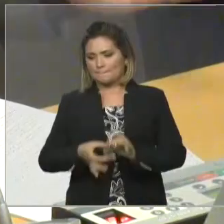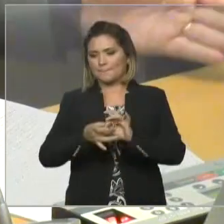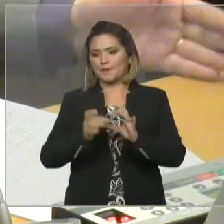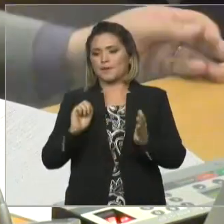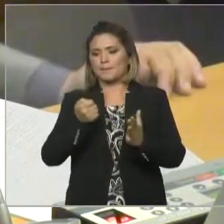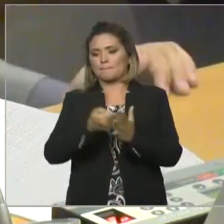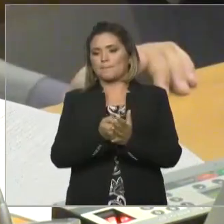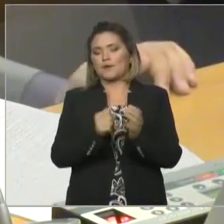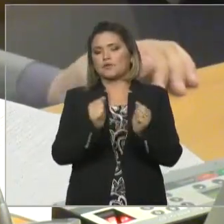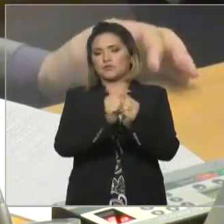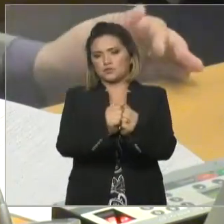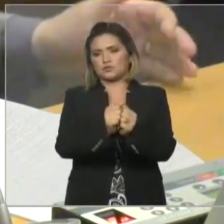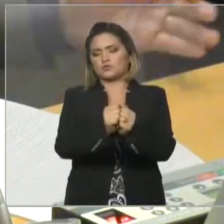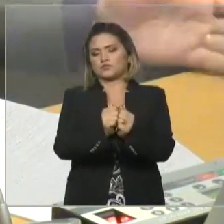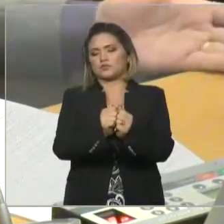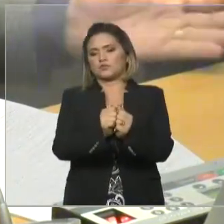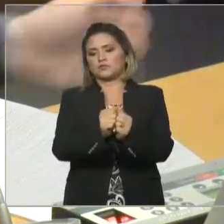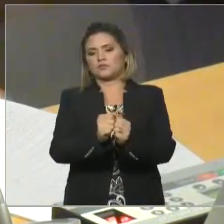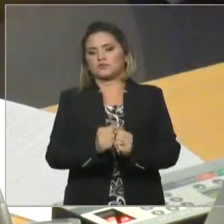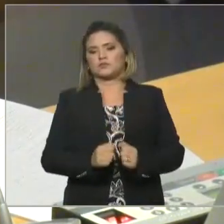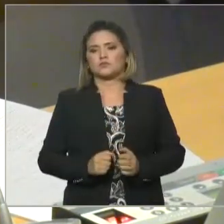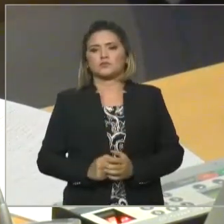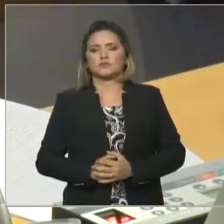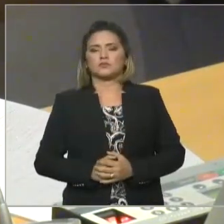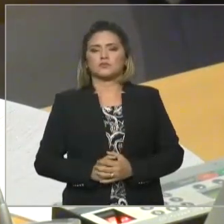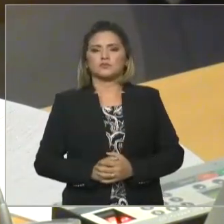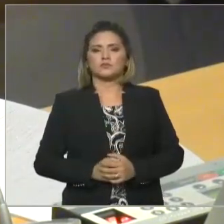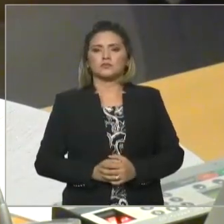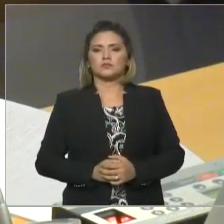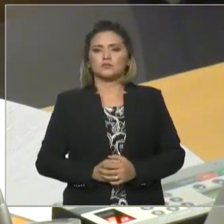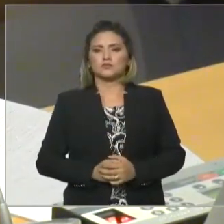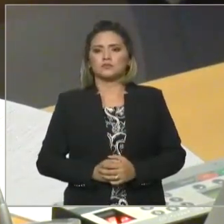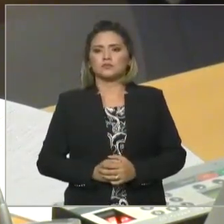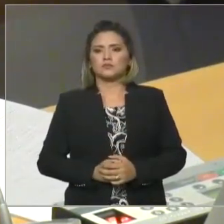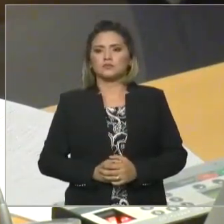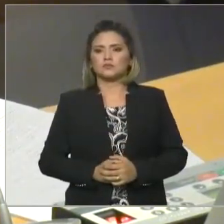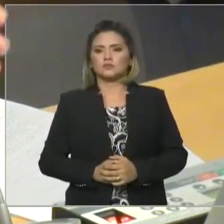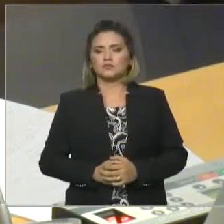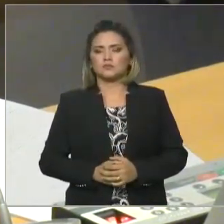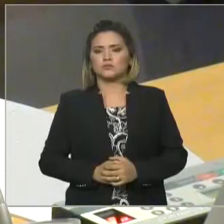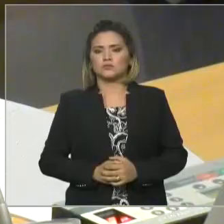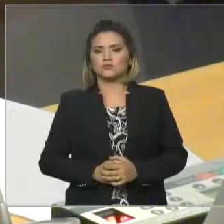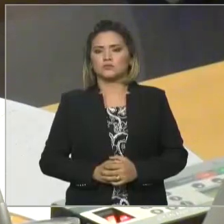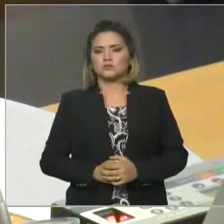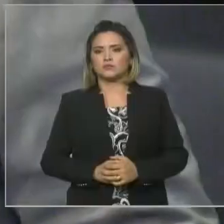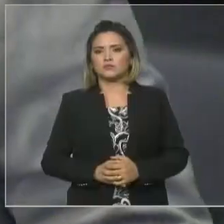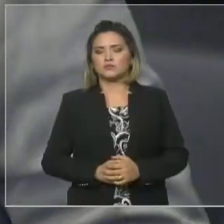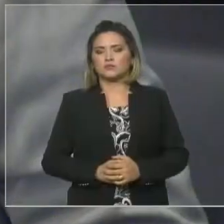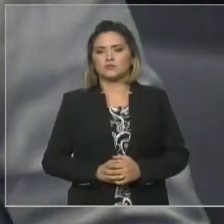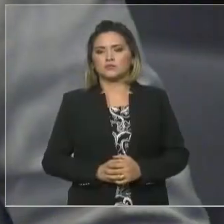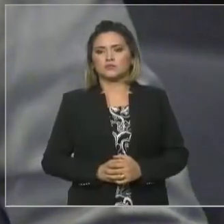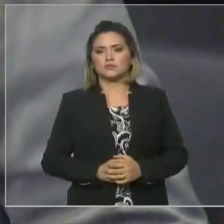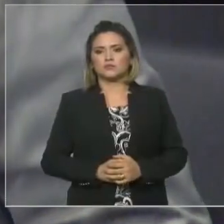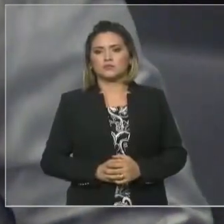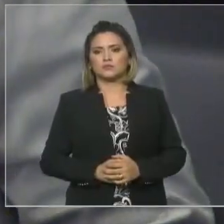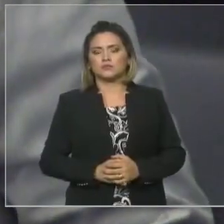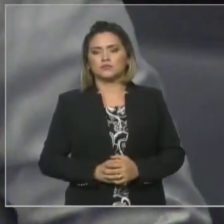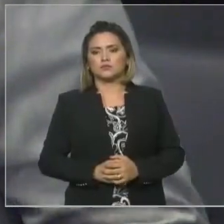município não se habilitar, o Estado fica impossibilitado. Eu gostaria de, além de lembrar desta